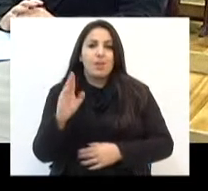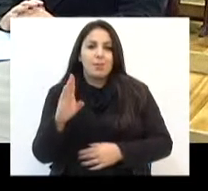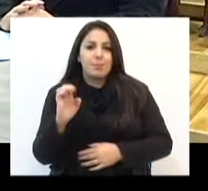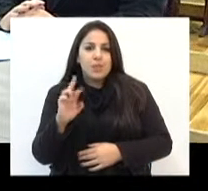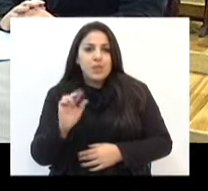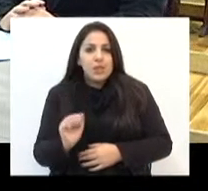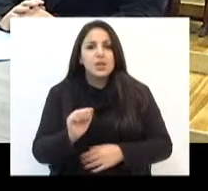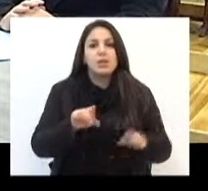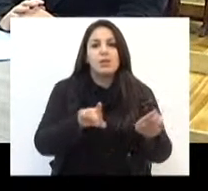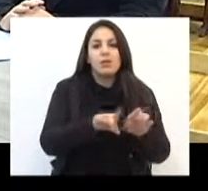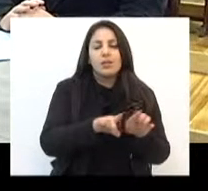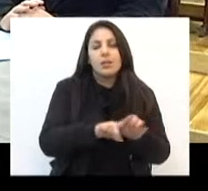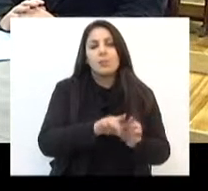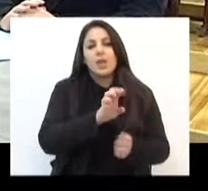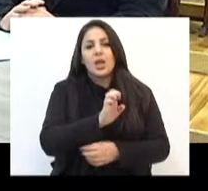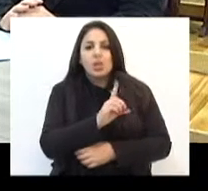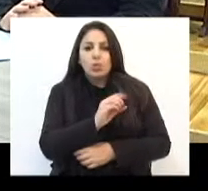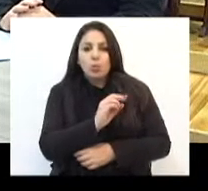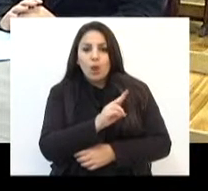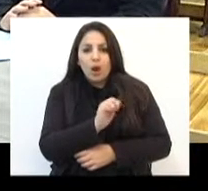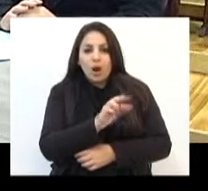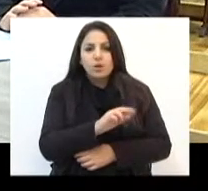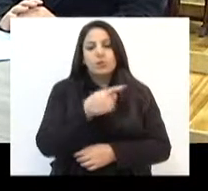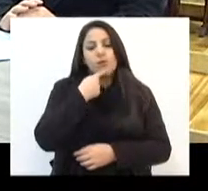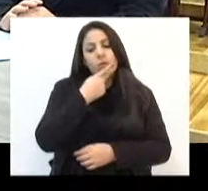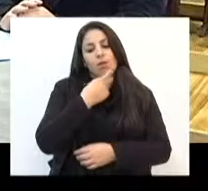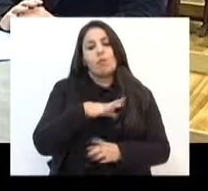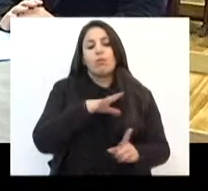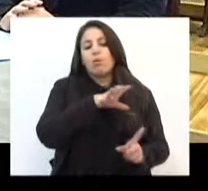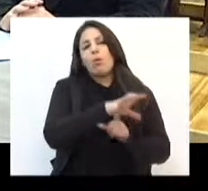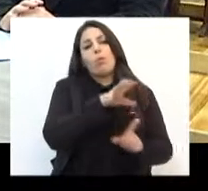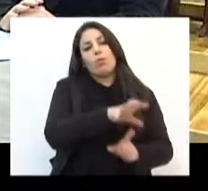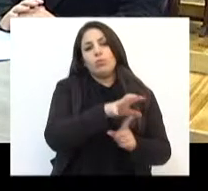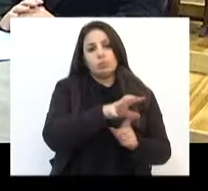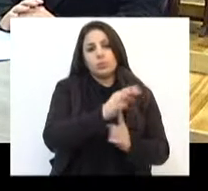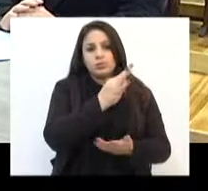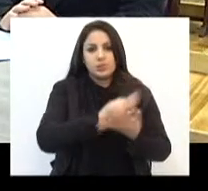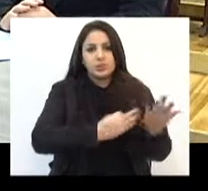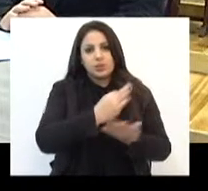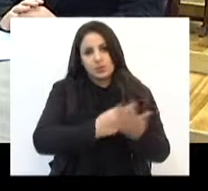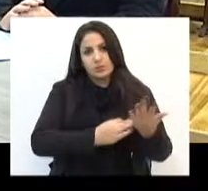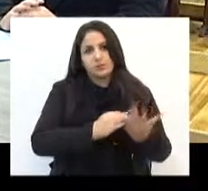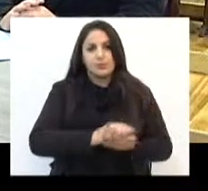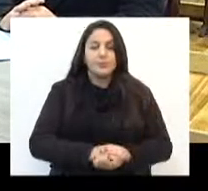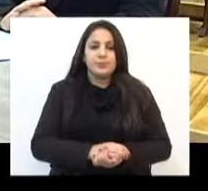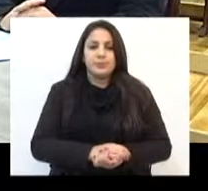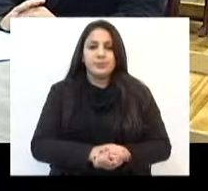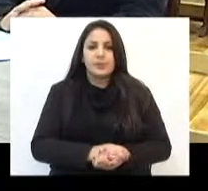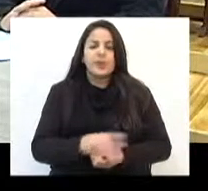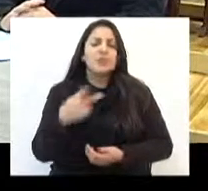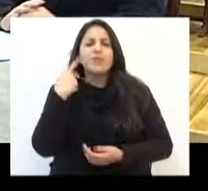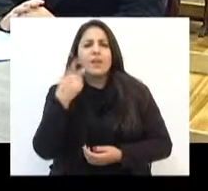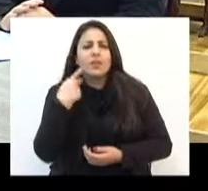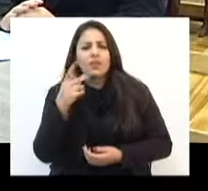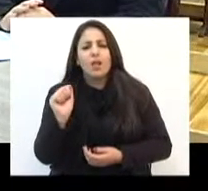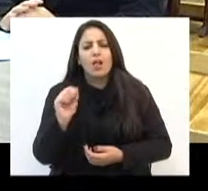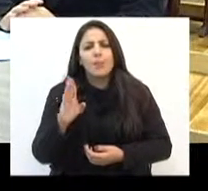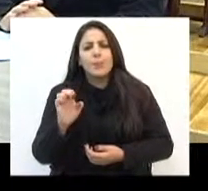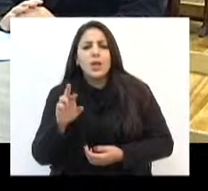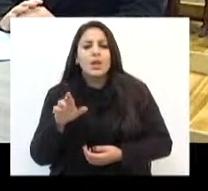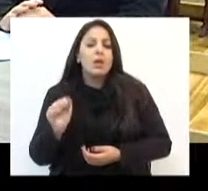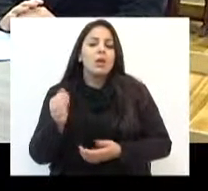as paradas de ônibus em Passo Fundo. Ana Paula Koenemann, como está a discussão do texto? Este é